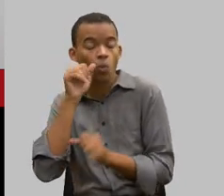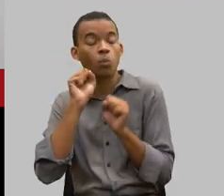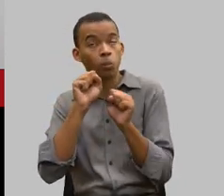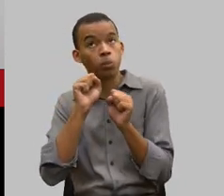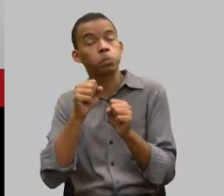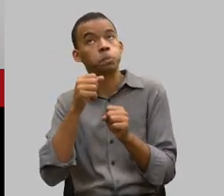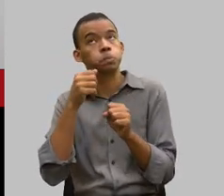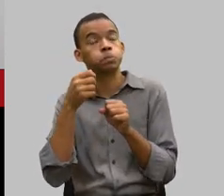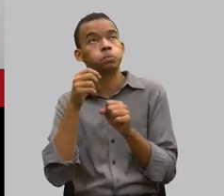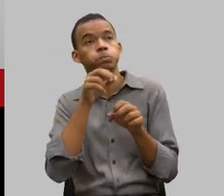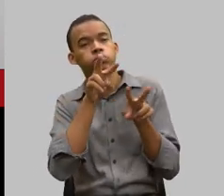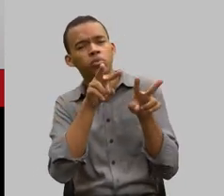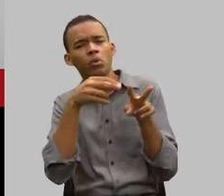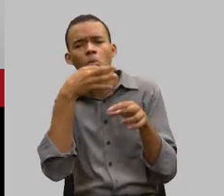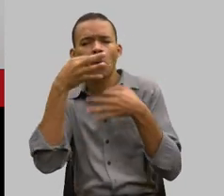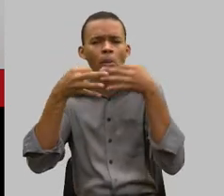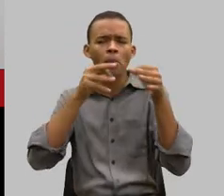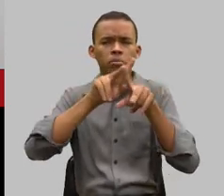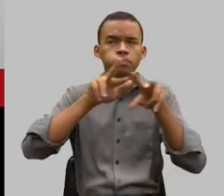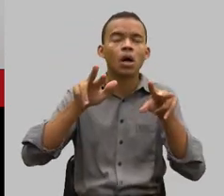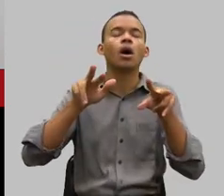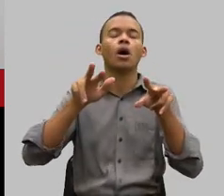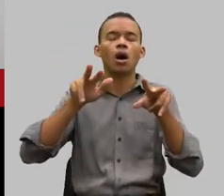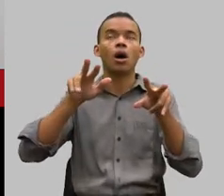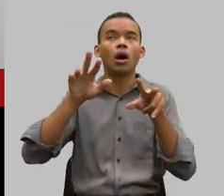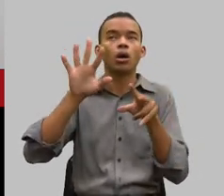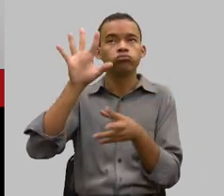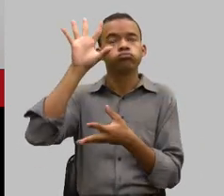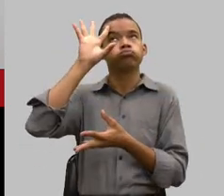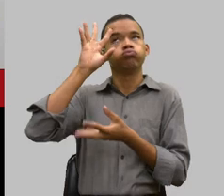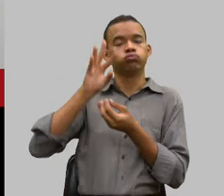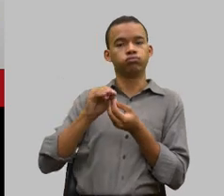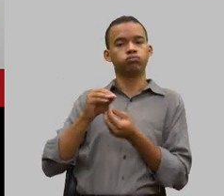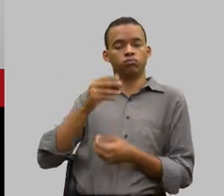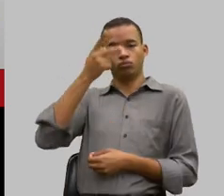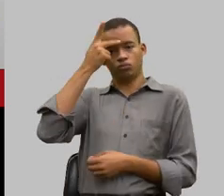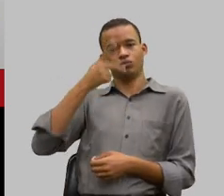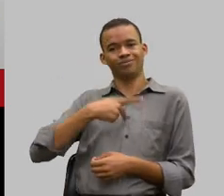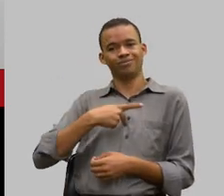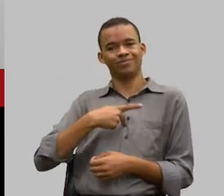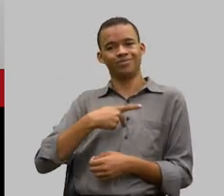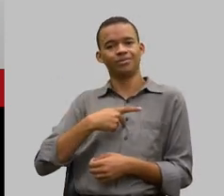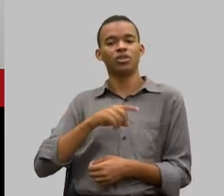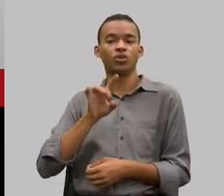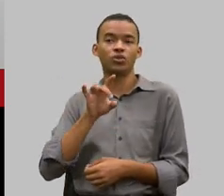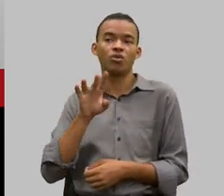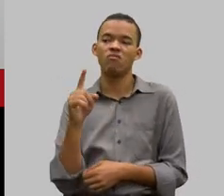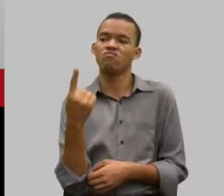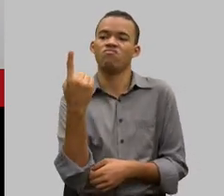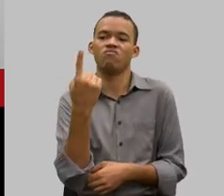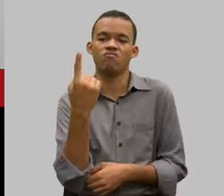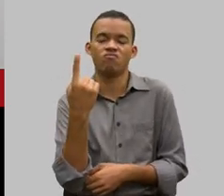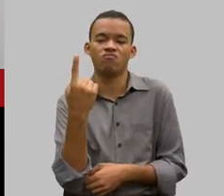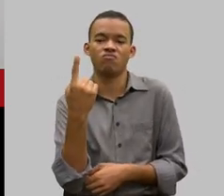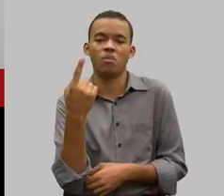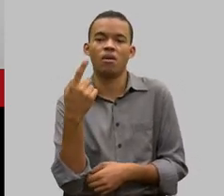sua própria decisão e formar sua própria opinião e não fosse e eh exposto a uma única